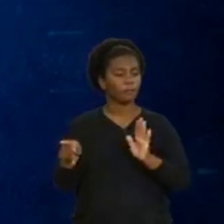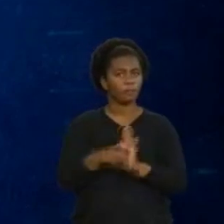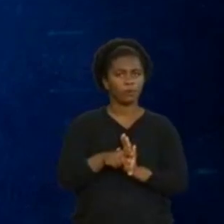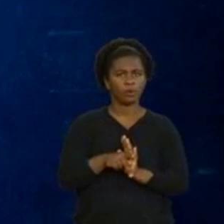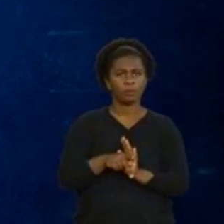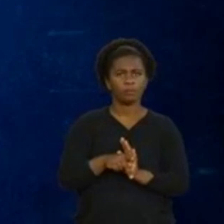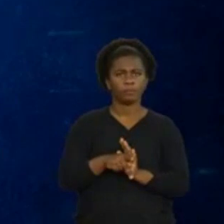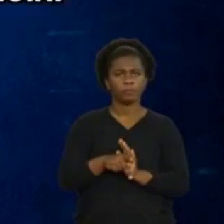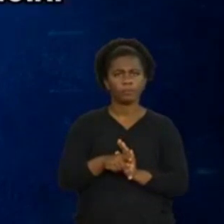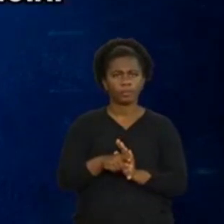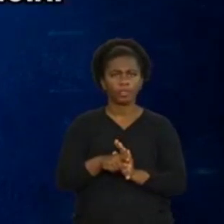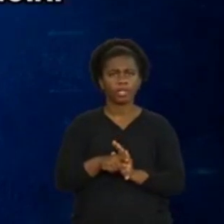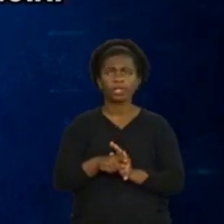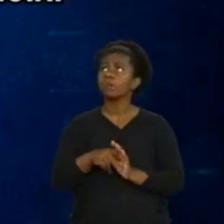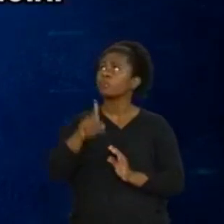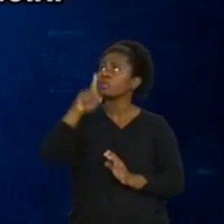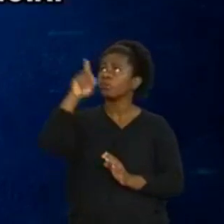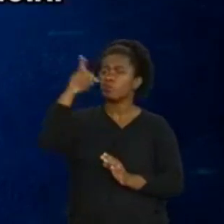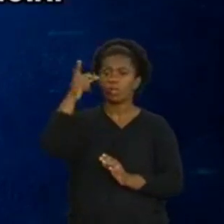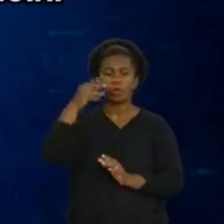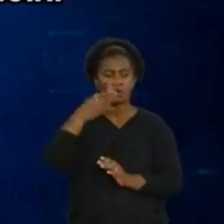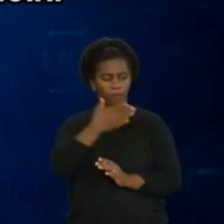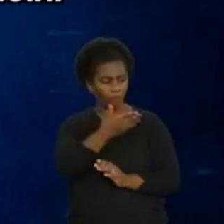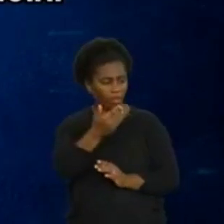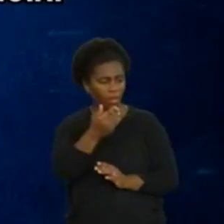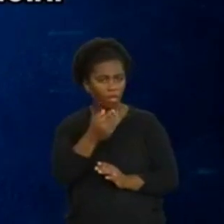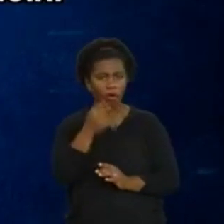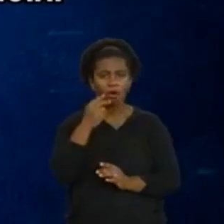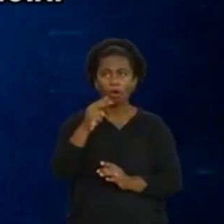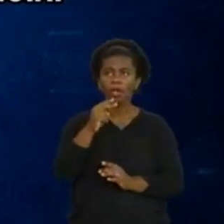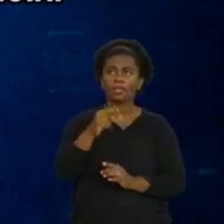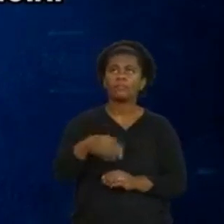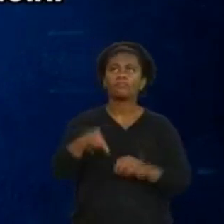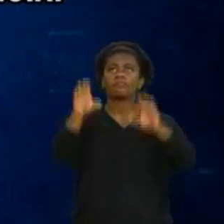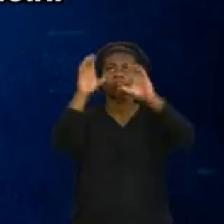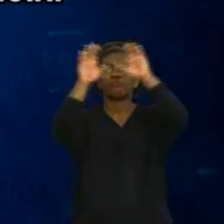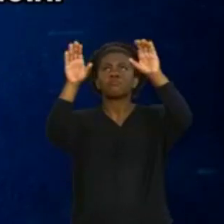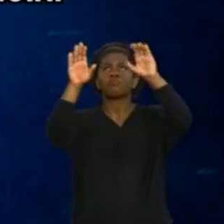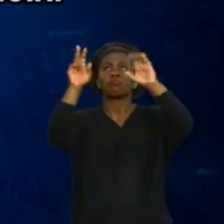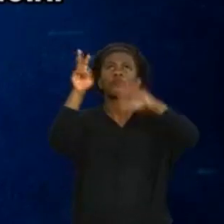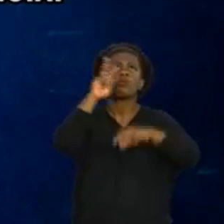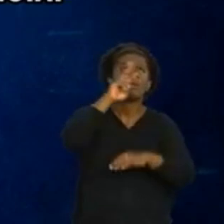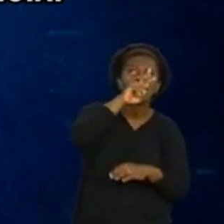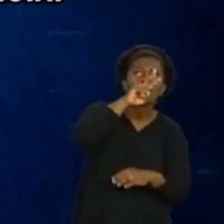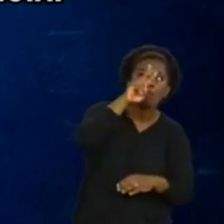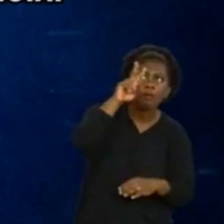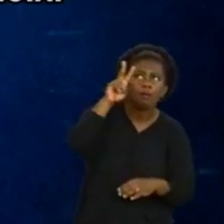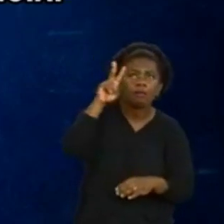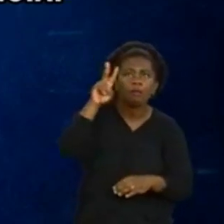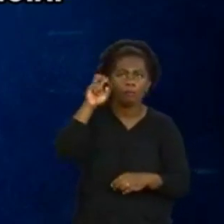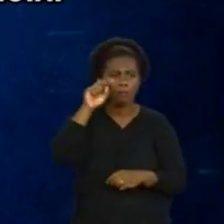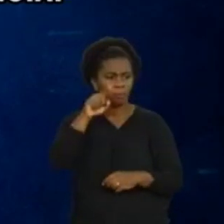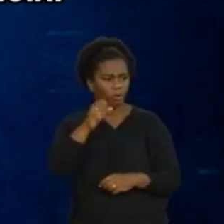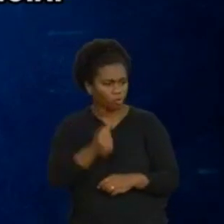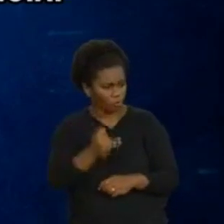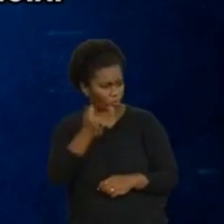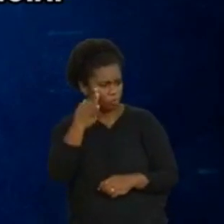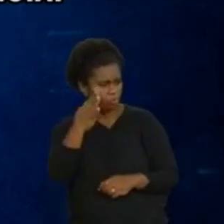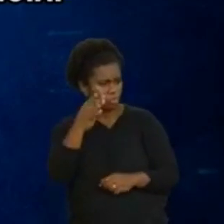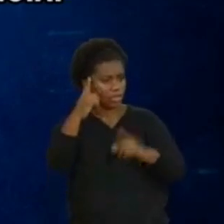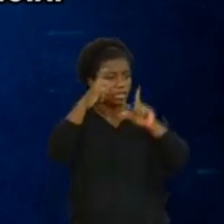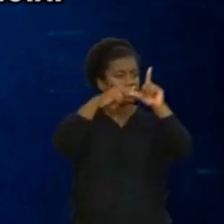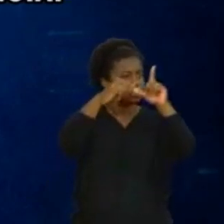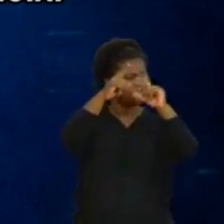fora e disse: olha agora para os céus e conta as estrelas, se